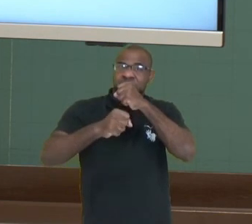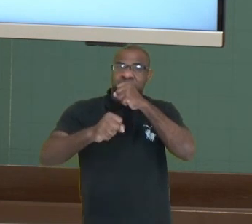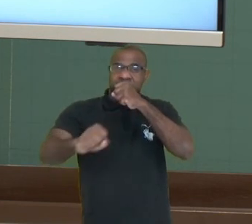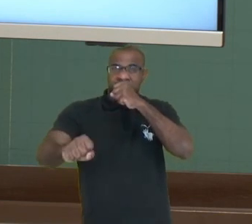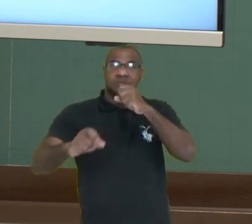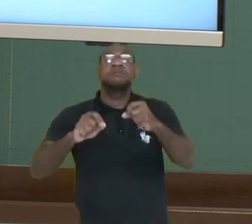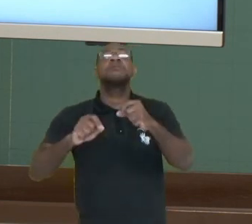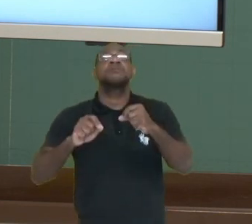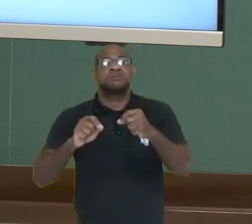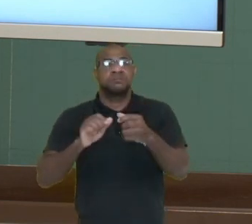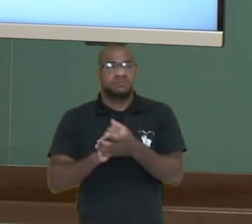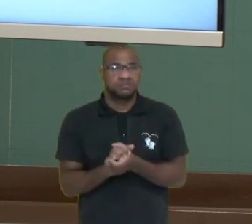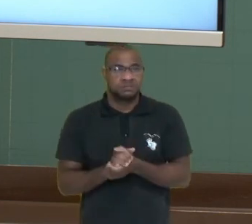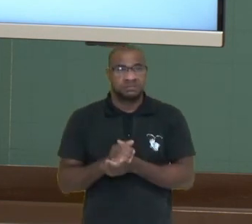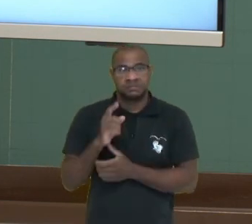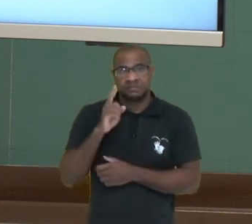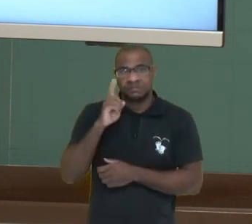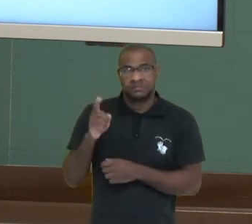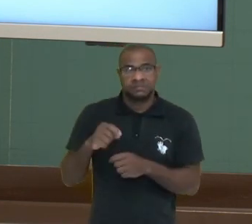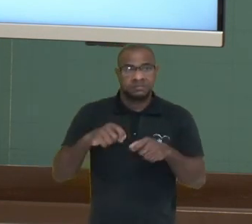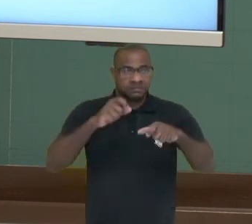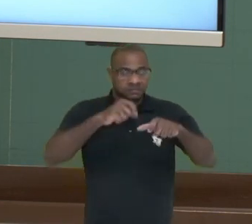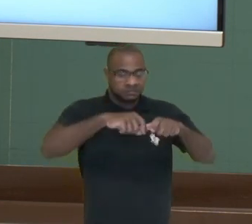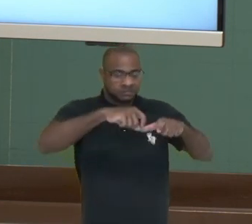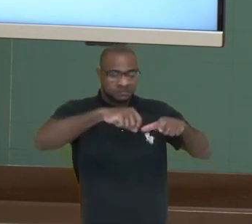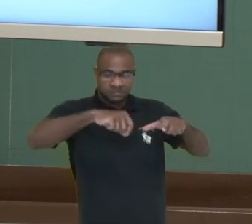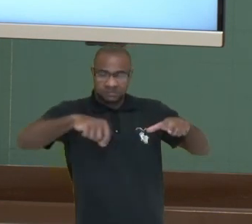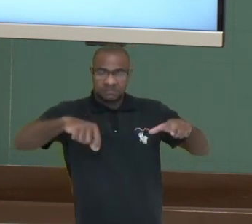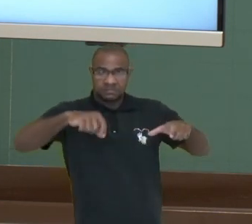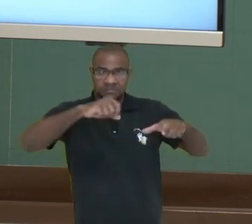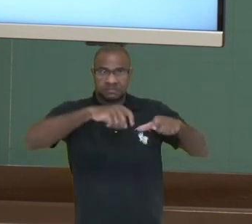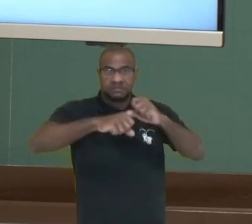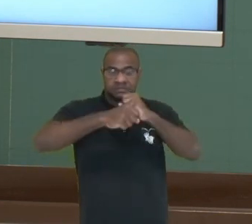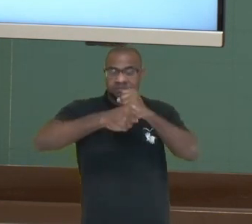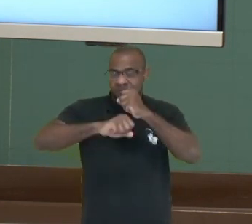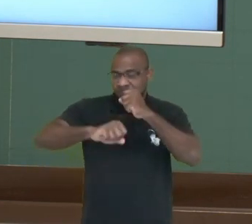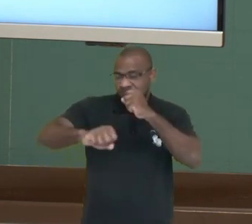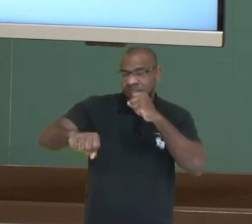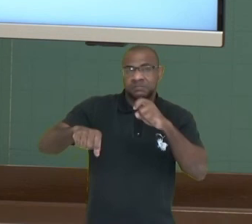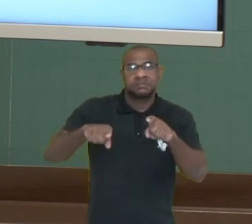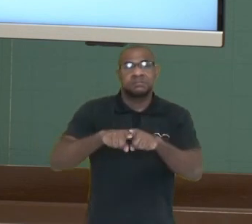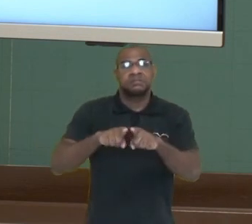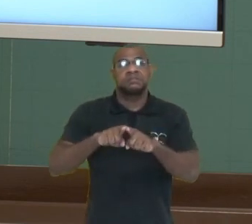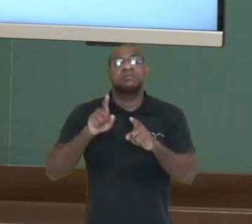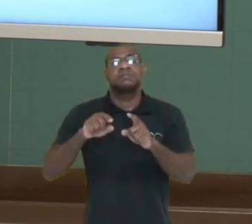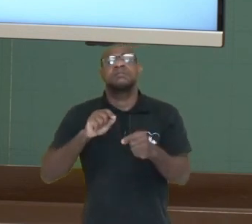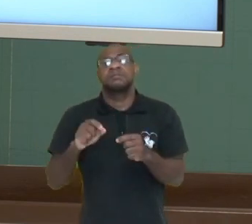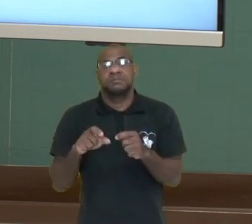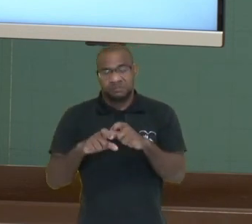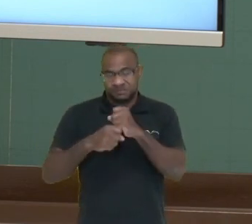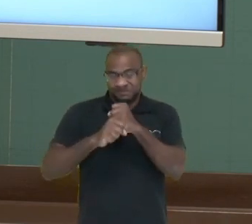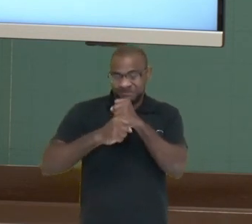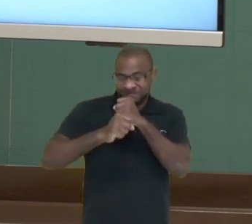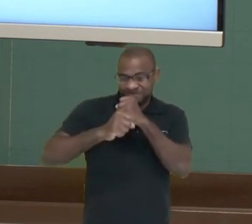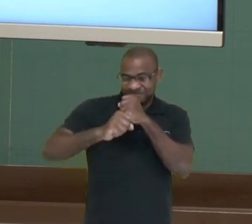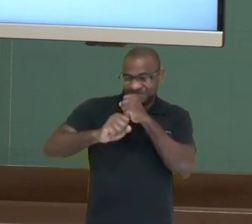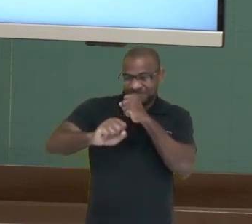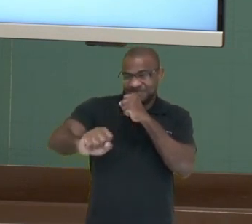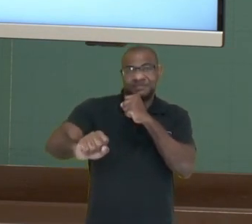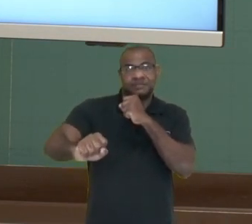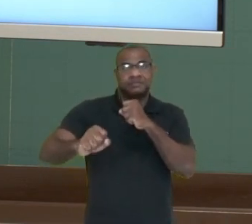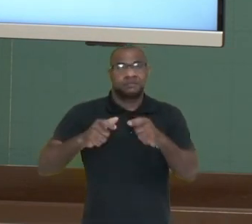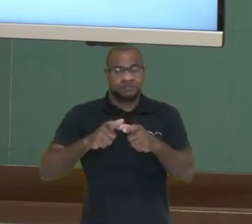aumento da produtividade, consequentemente, né? Ora, a expansão das fronteiras agrícolas, o que seria? Aumentar a